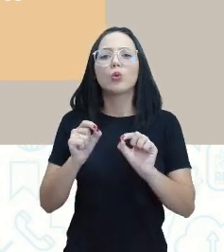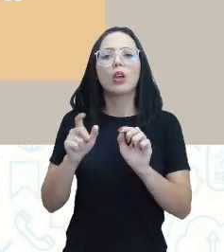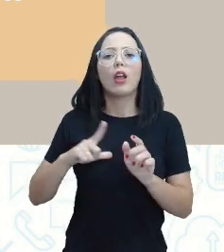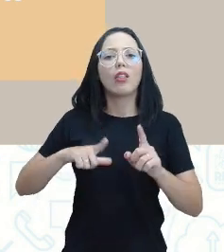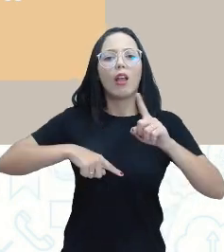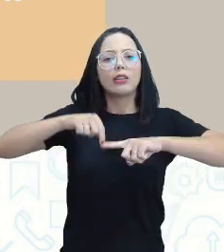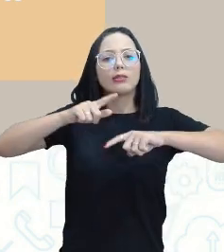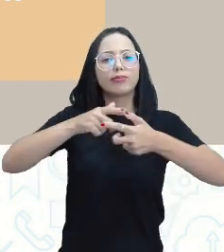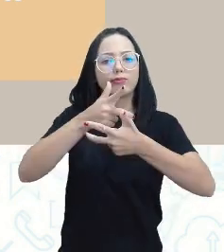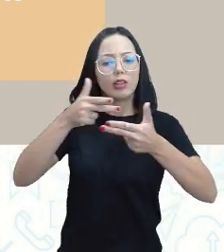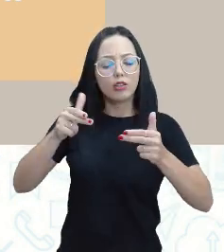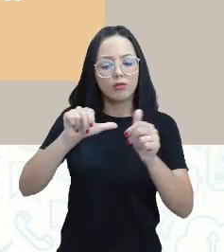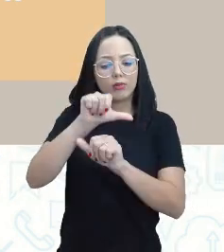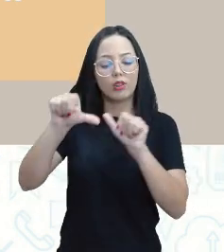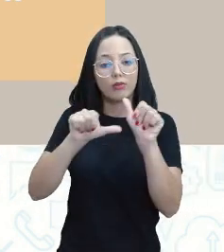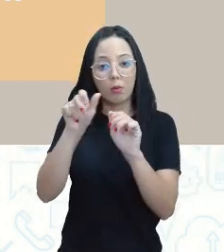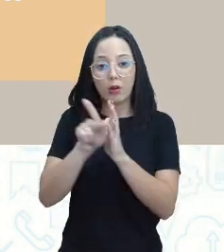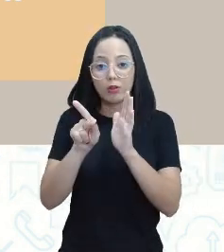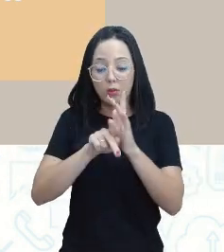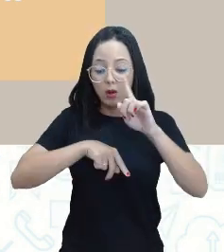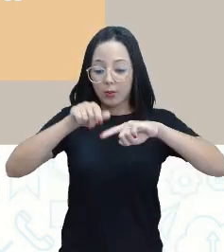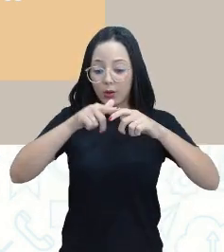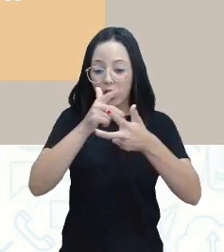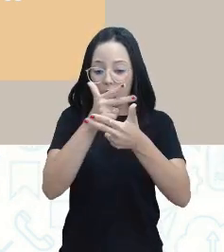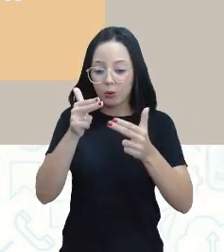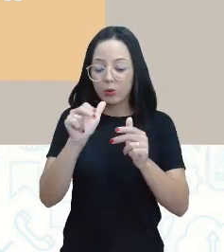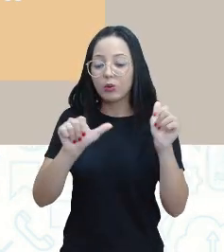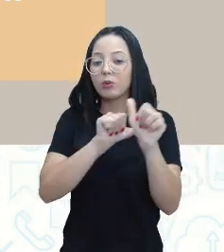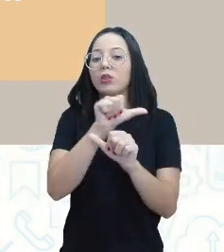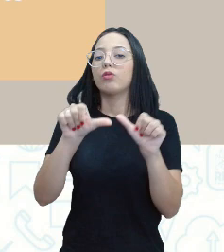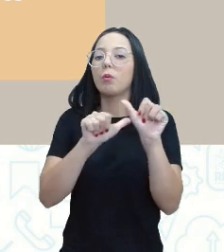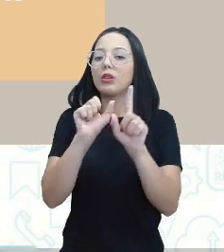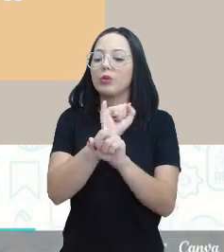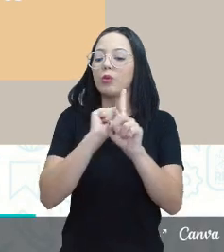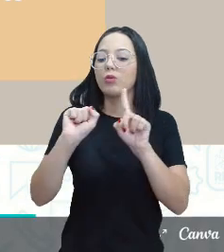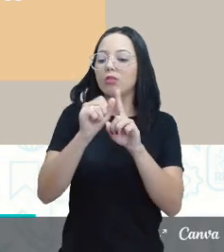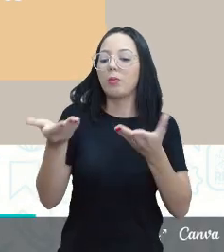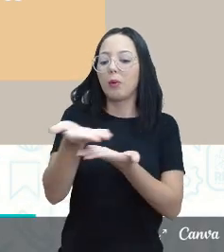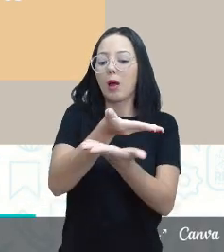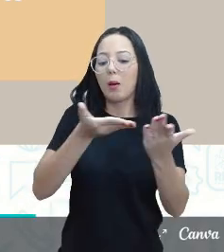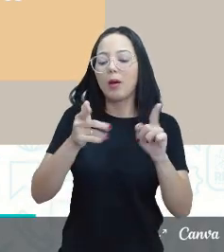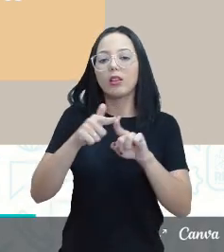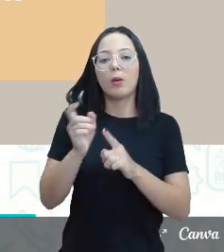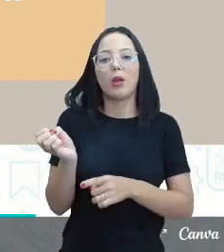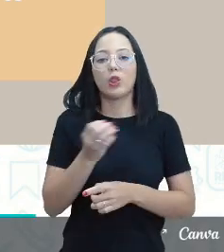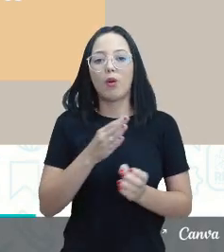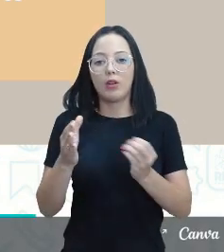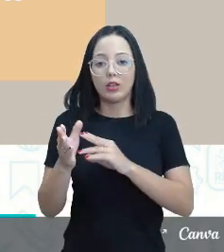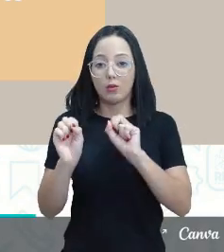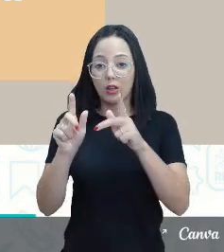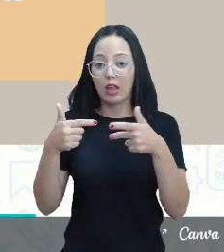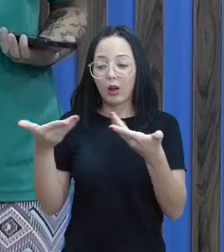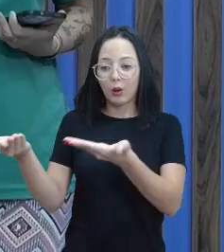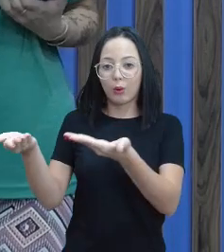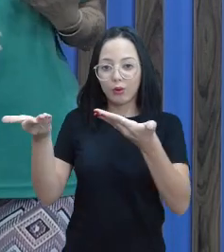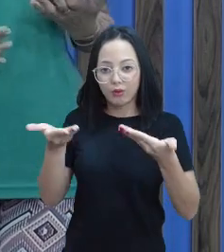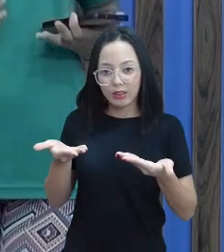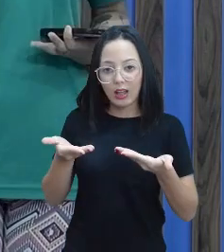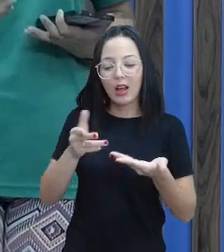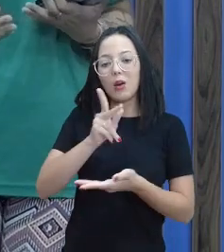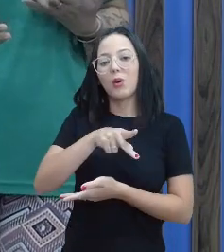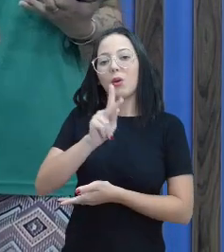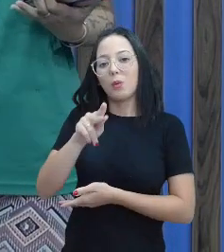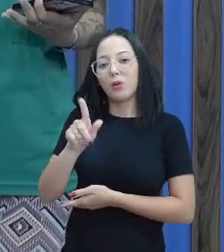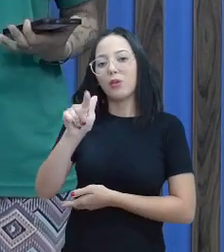nossos resíduos, transformando em recursos para transformação social e inovação. Eu vou passar agora a palavra para